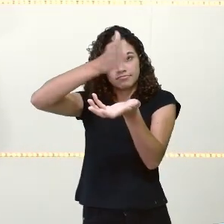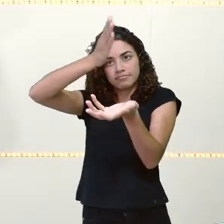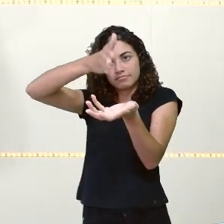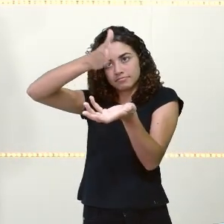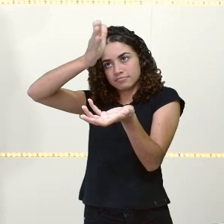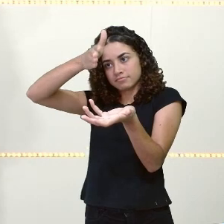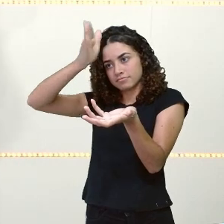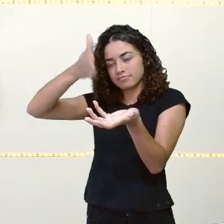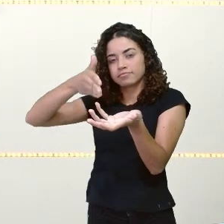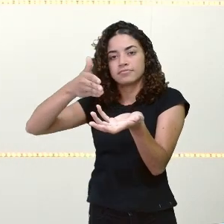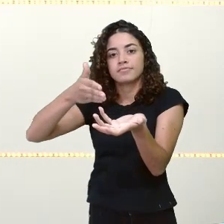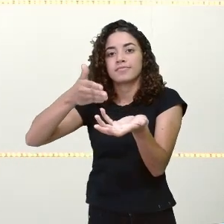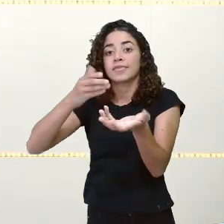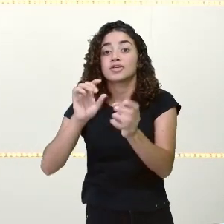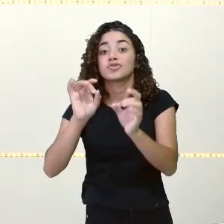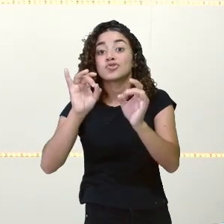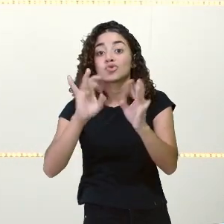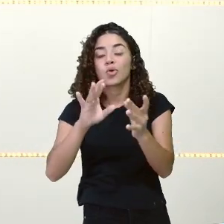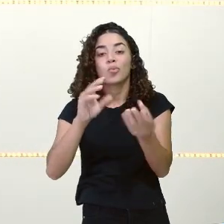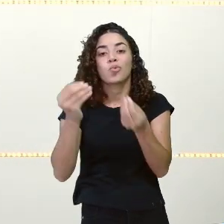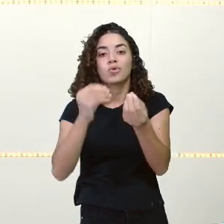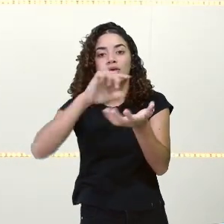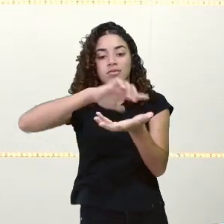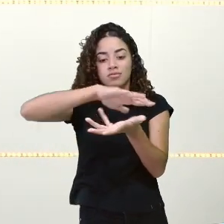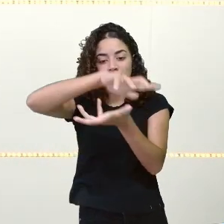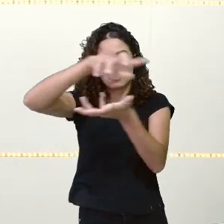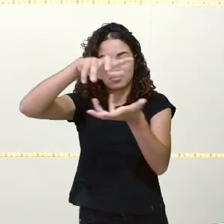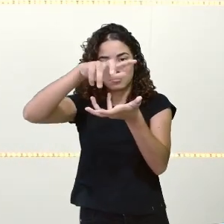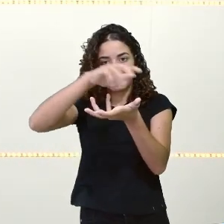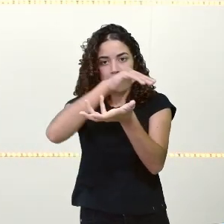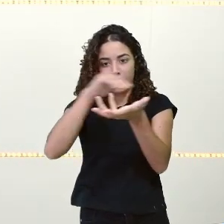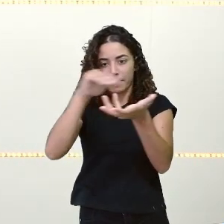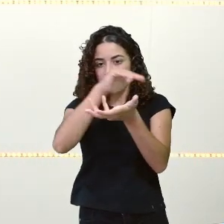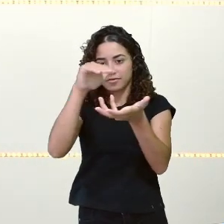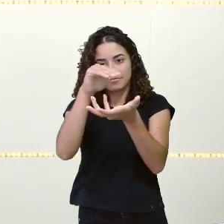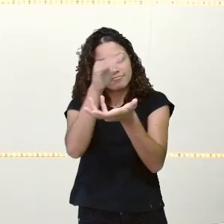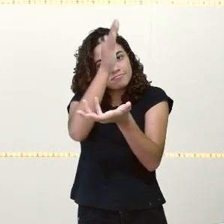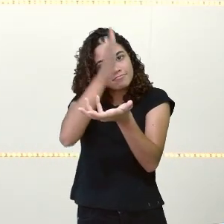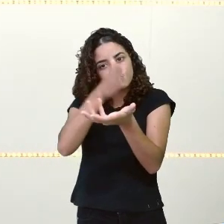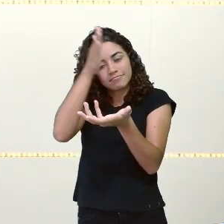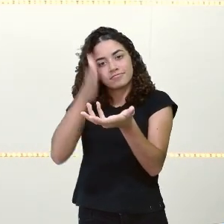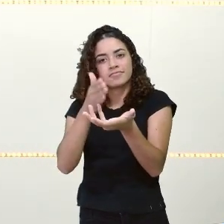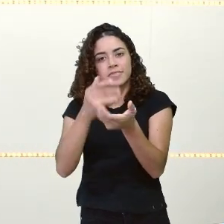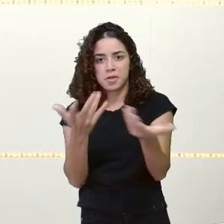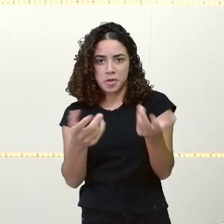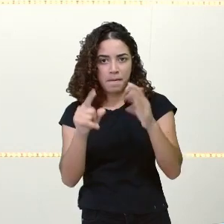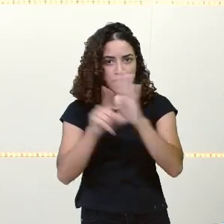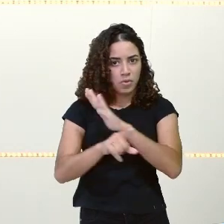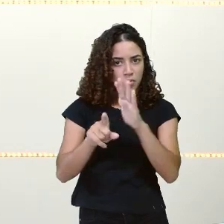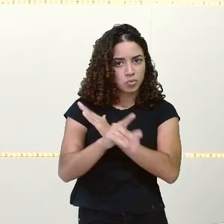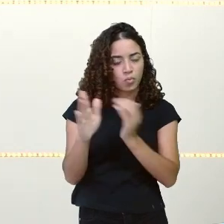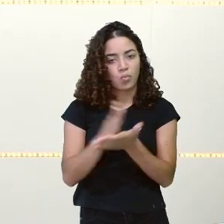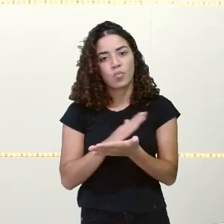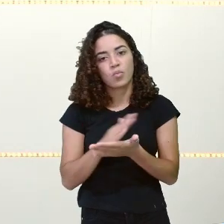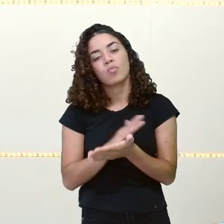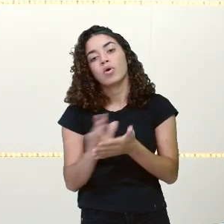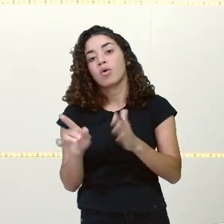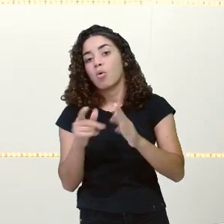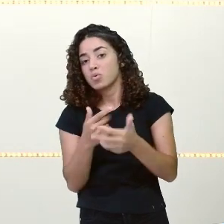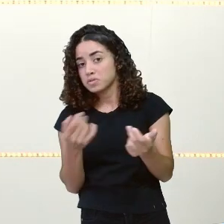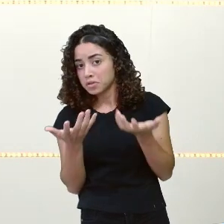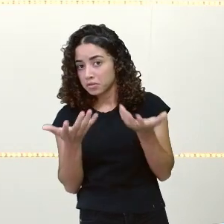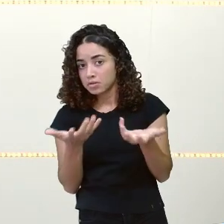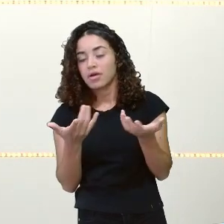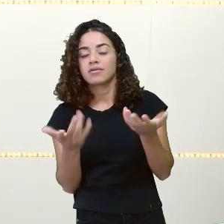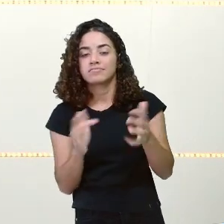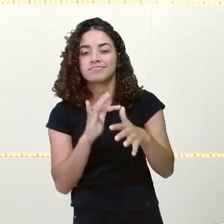também, bonitinho, só mudou a posição. Tá com a dúvida? Quer perguntar alguma coisa? Lembra, entra lá nas nossas redes